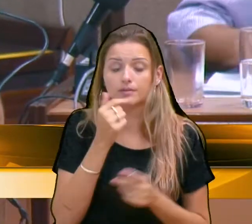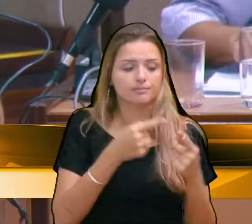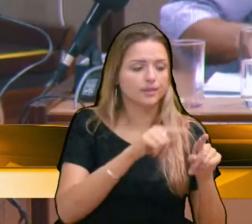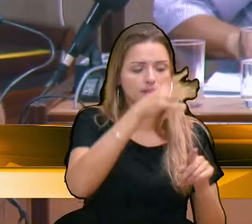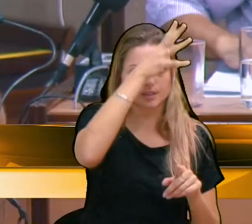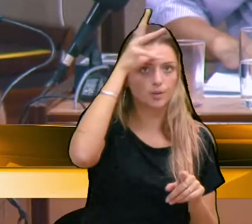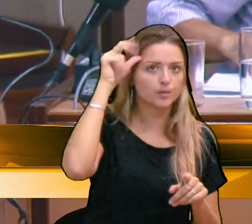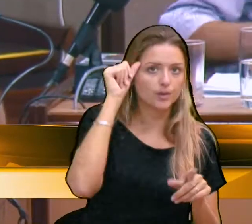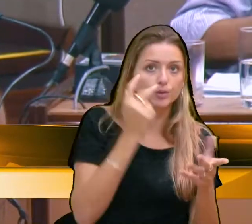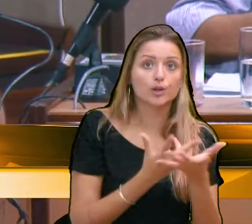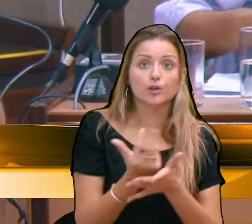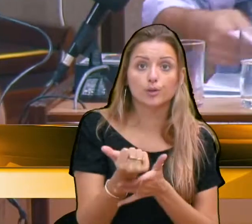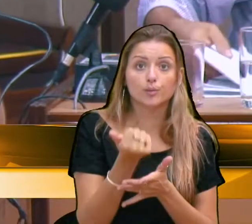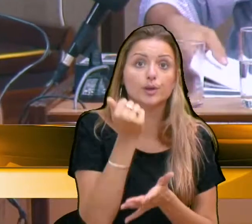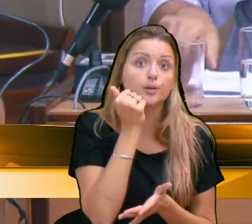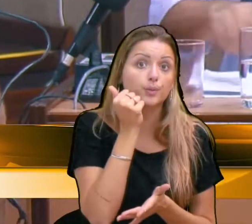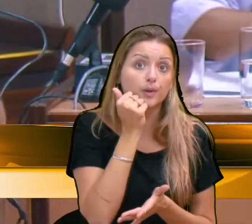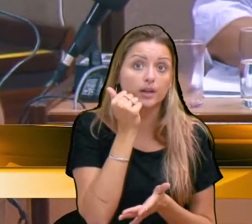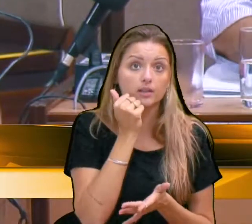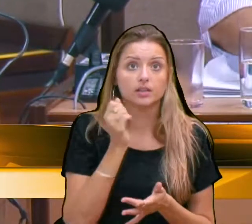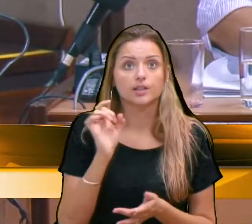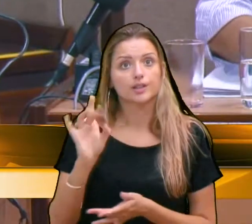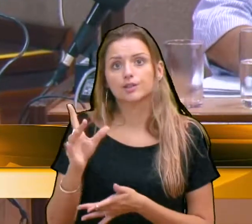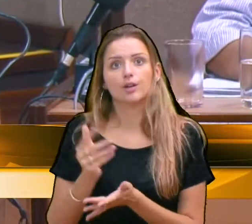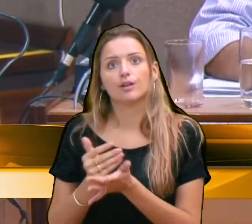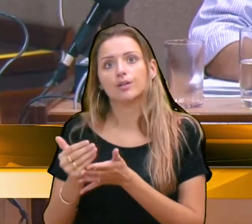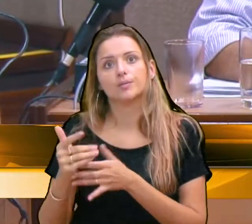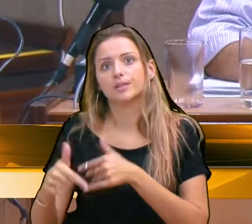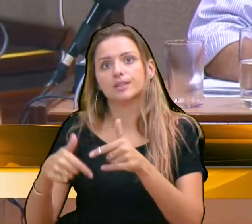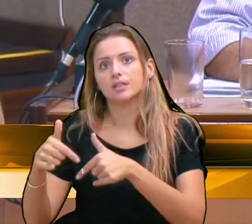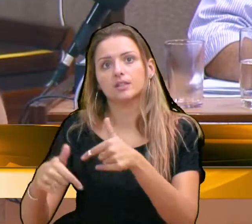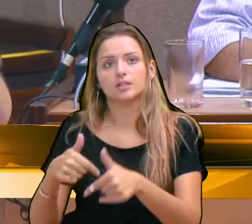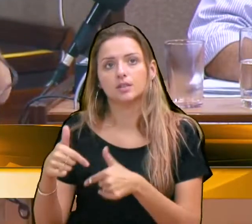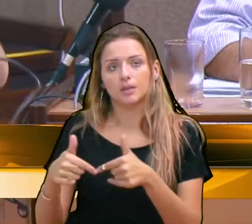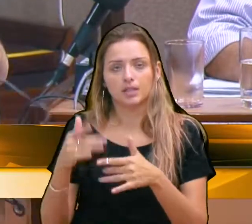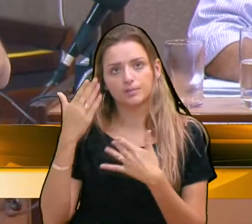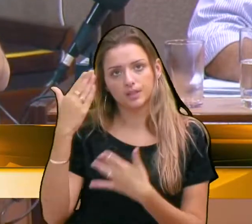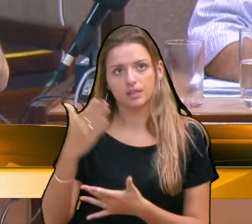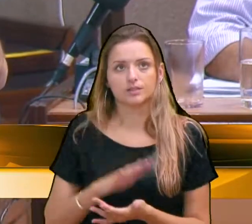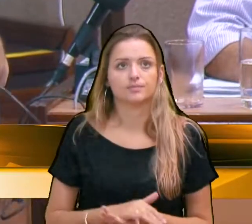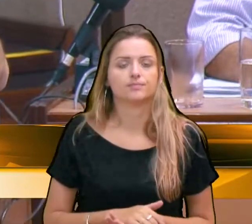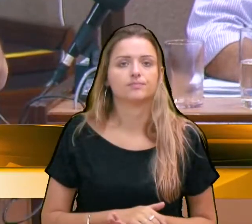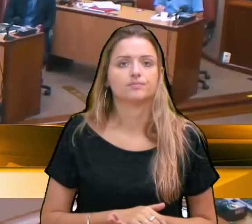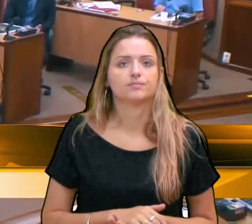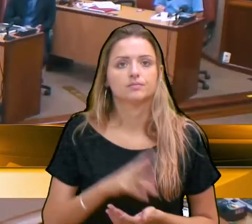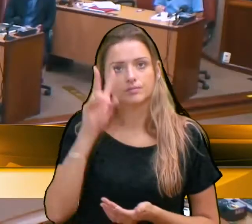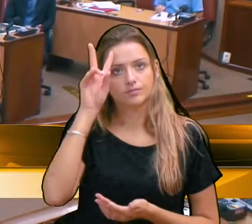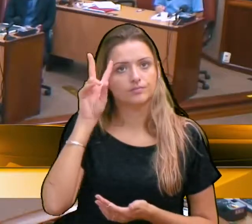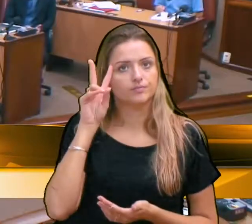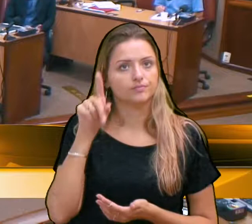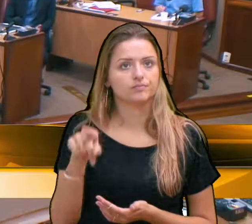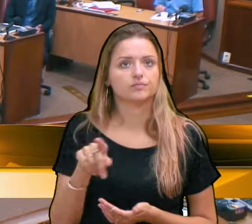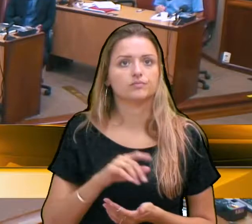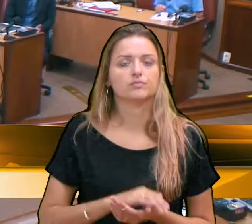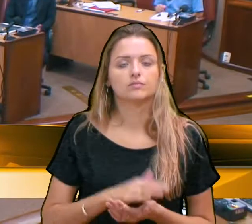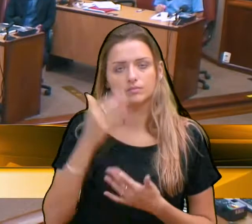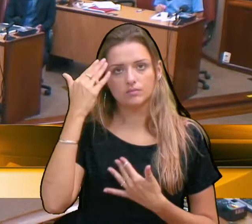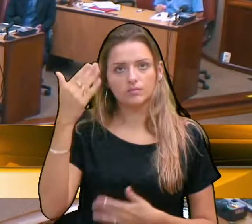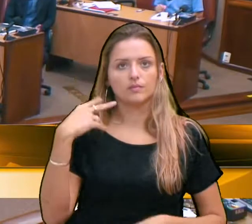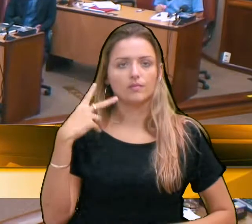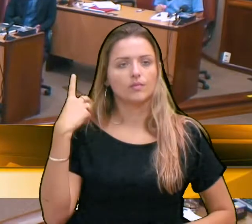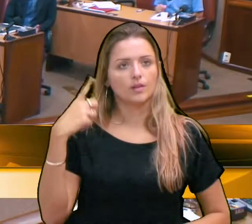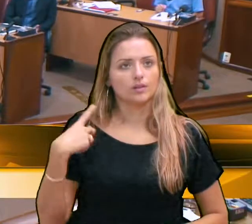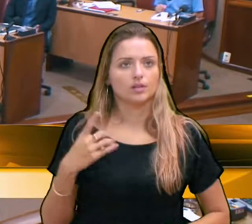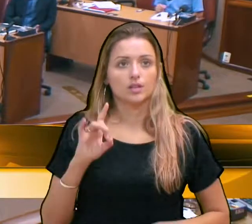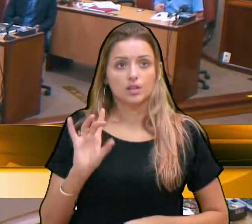está comprando brita, sendo que é só colocar em funcionamento. Obrigado. Obrigada, vereador Velocino. Obrigado, vereadora.